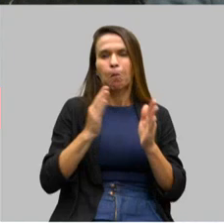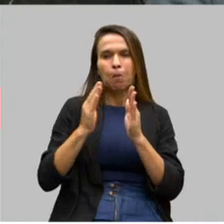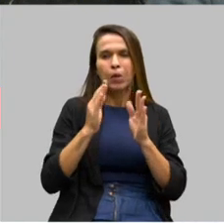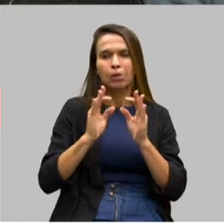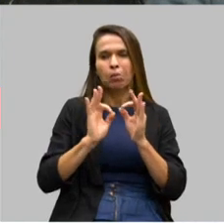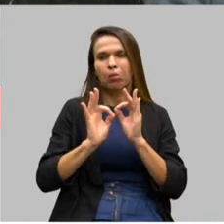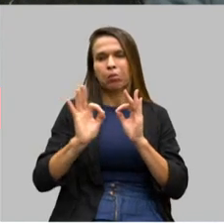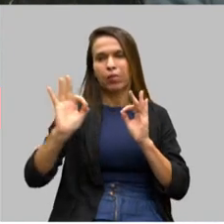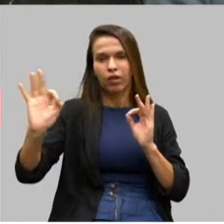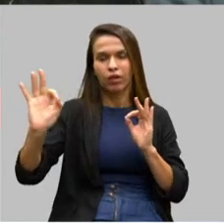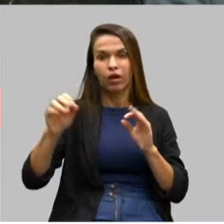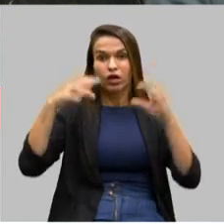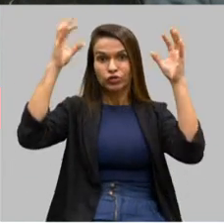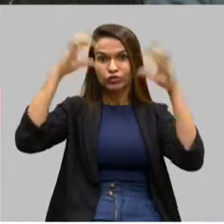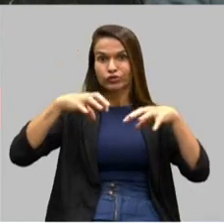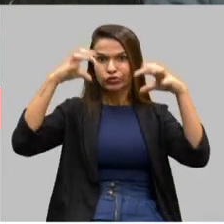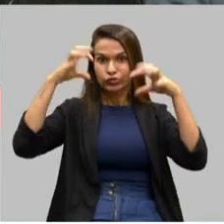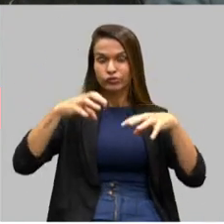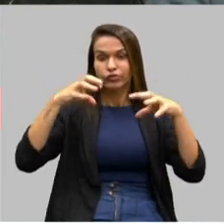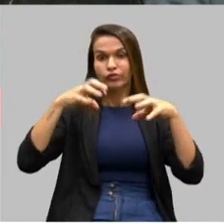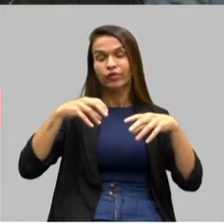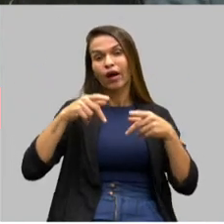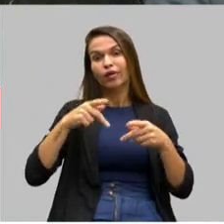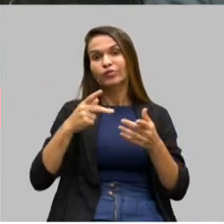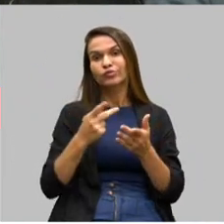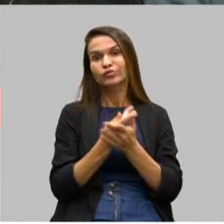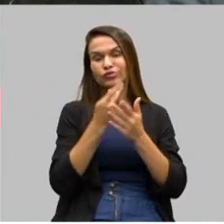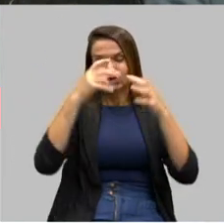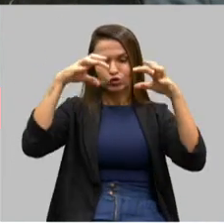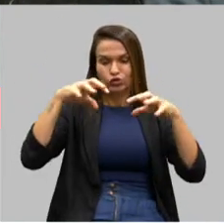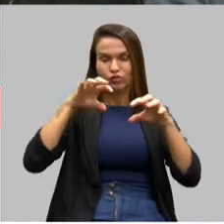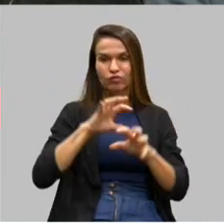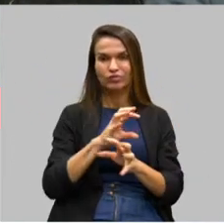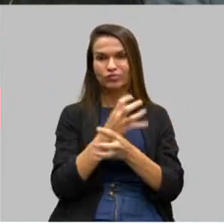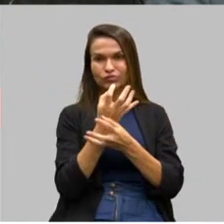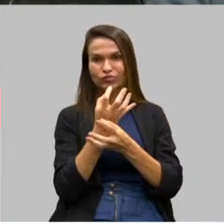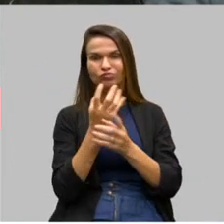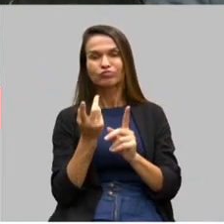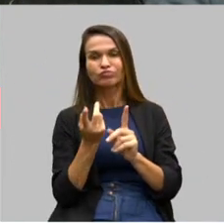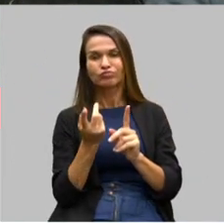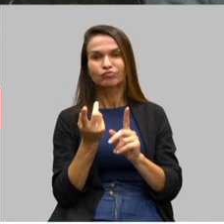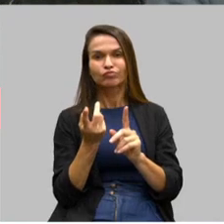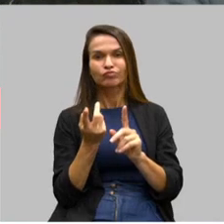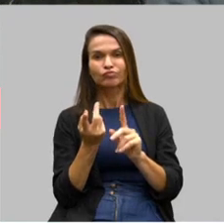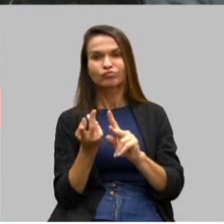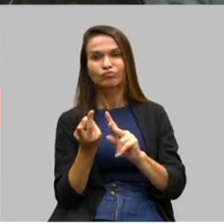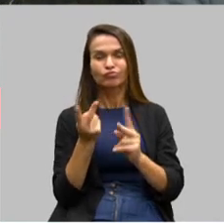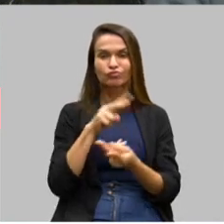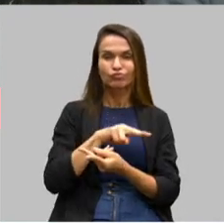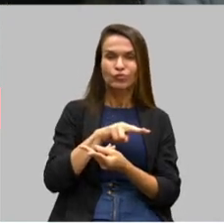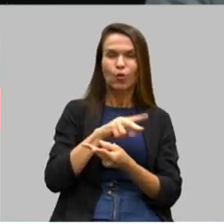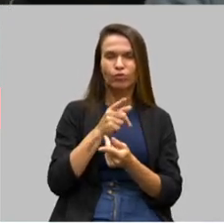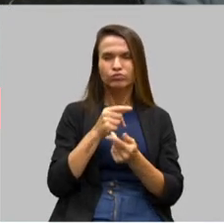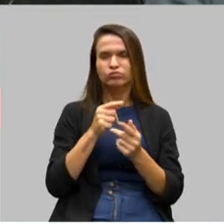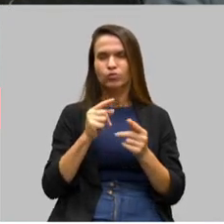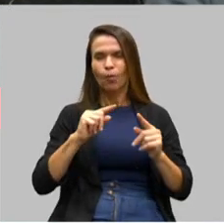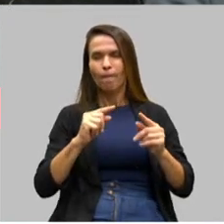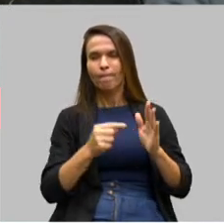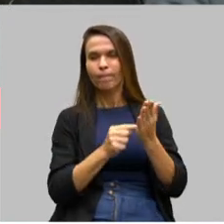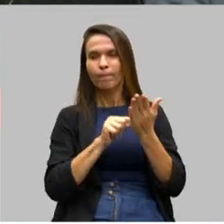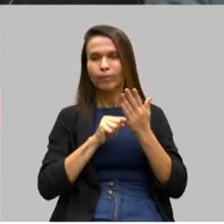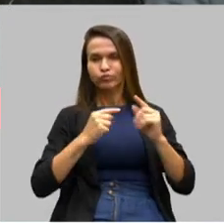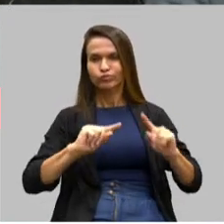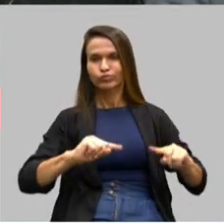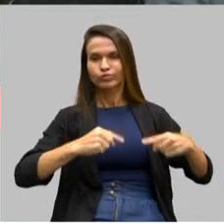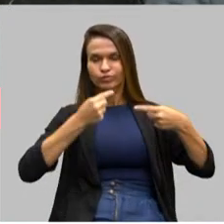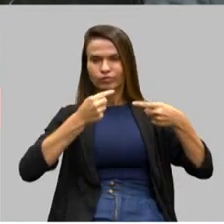intensas. Aparentemente antagônicas, a chuva e a seca convergem para formar um panorama desafiador.